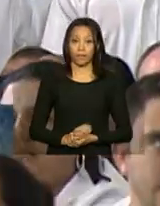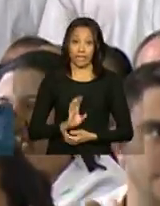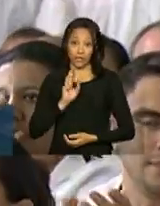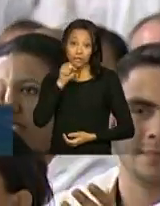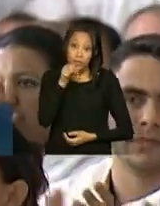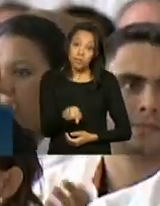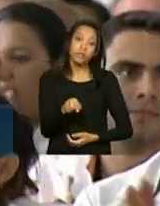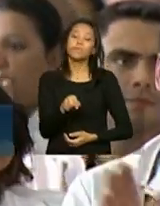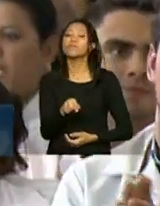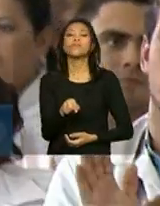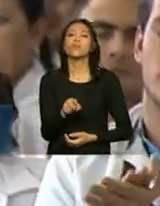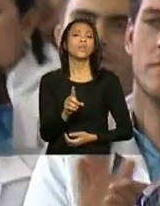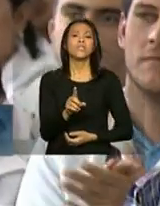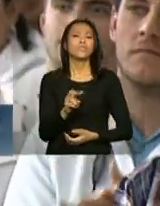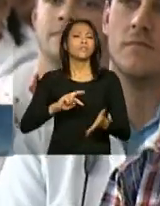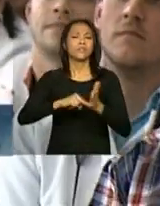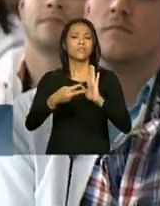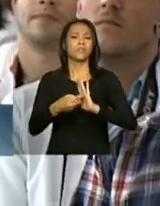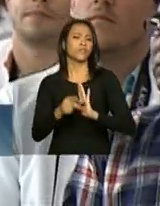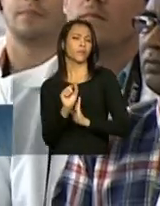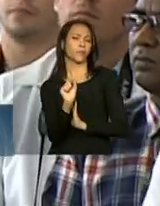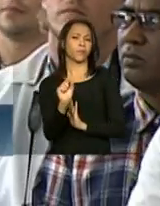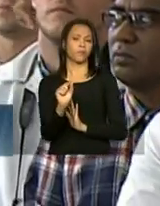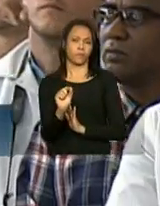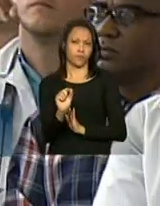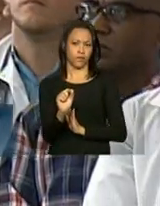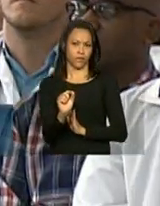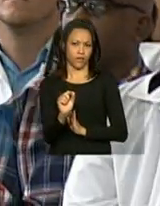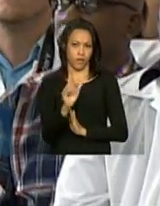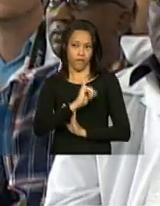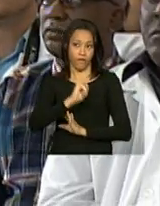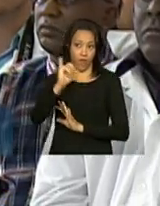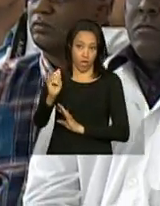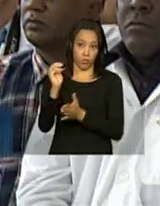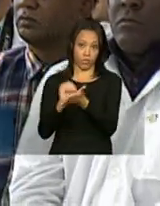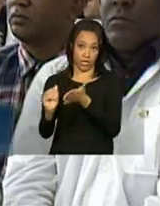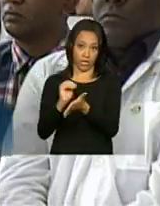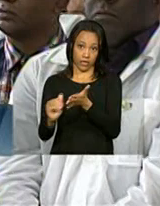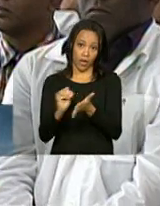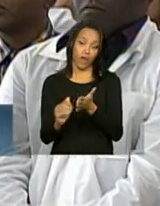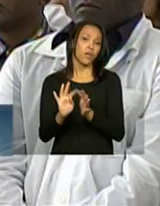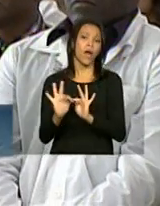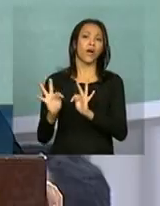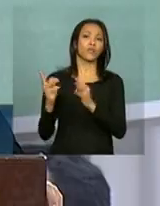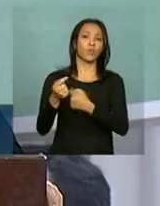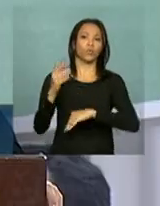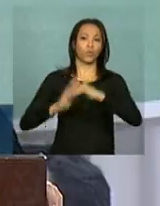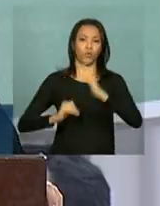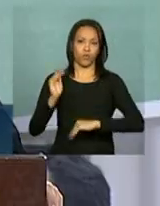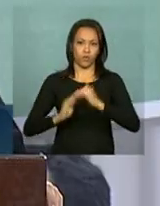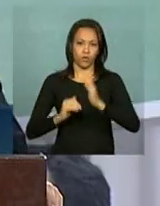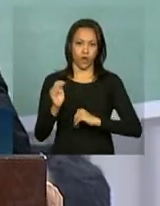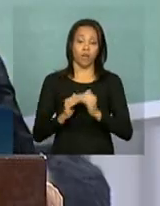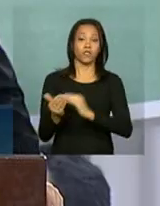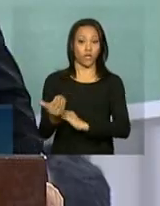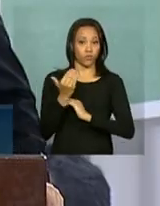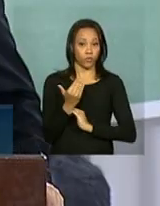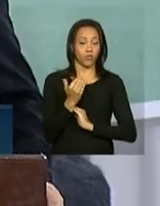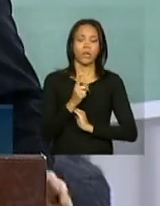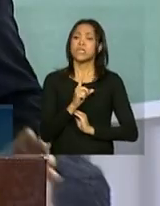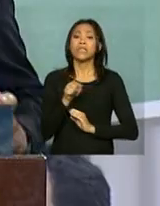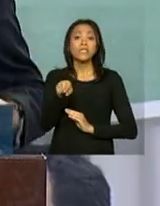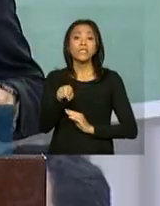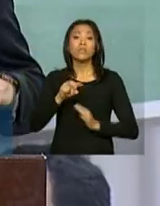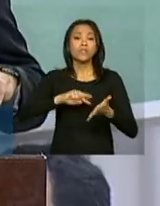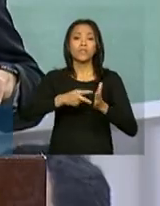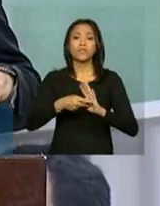Isso não significa, secretário Mozar e toda a equipe que teve um papel fundamental na construção disso, não